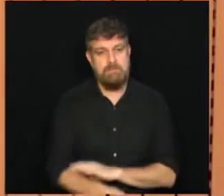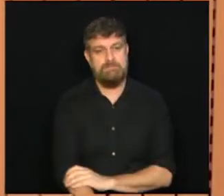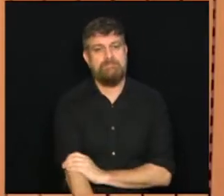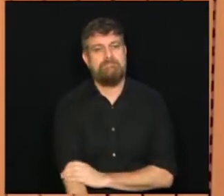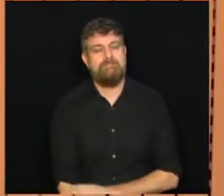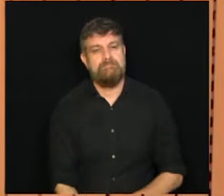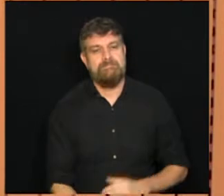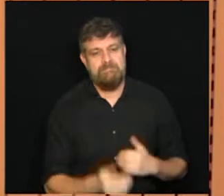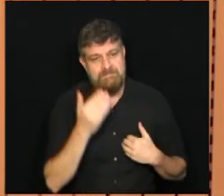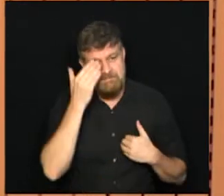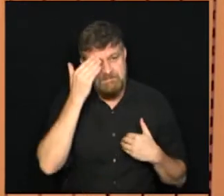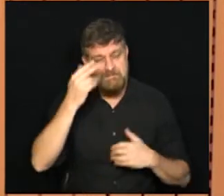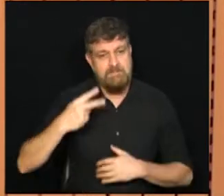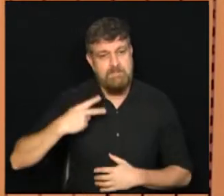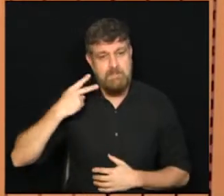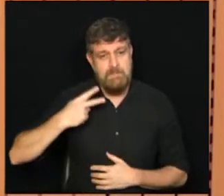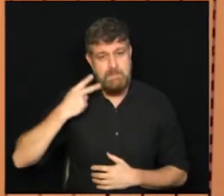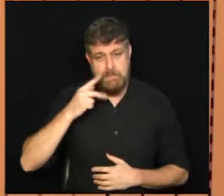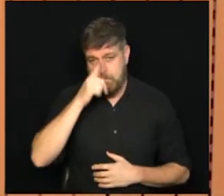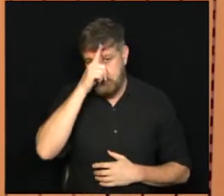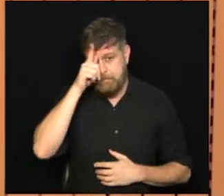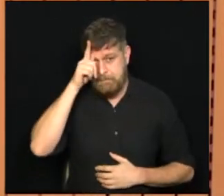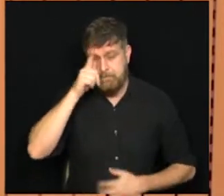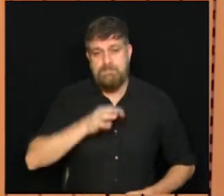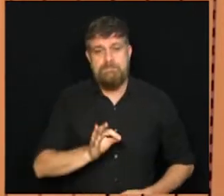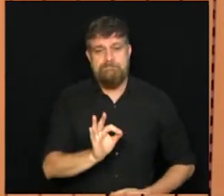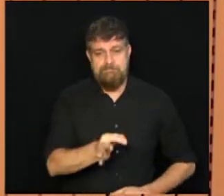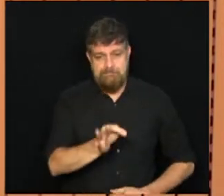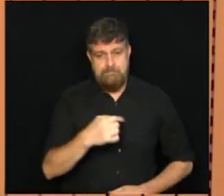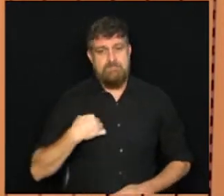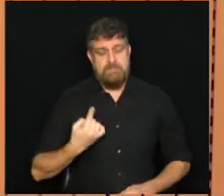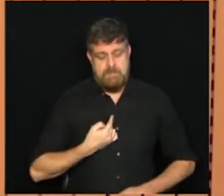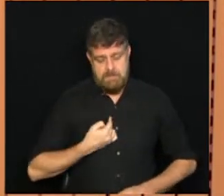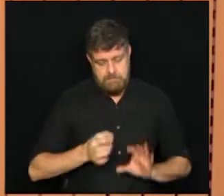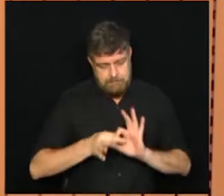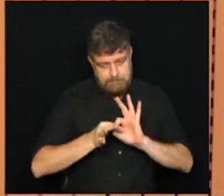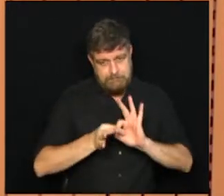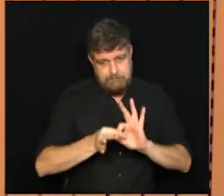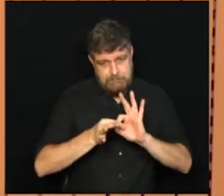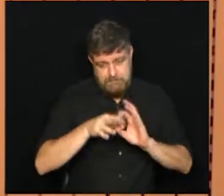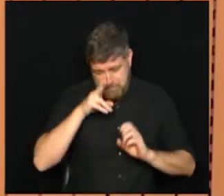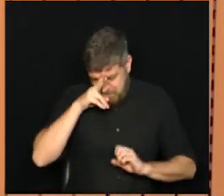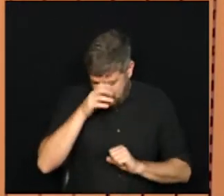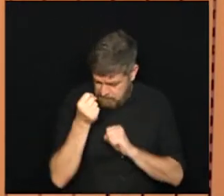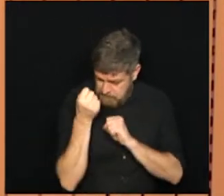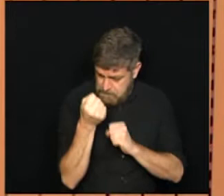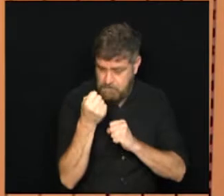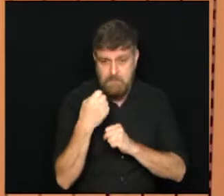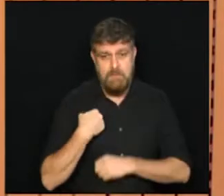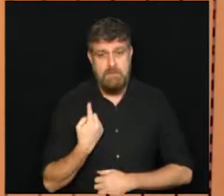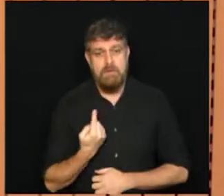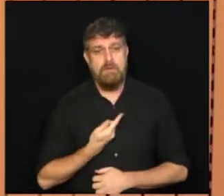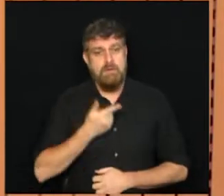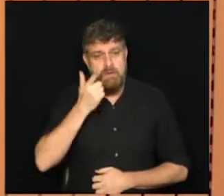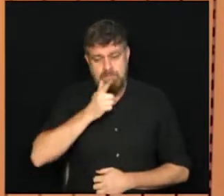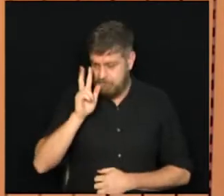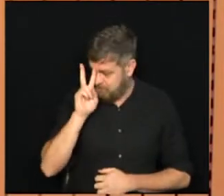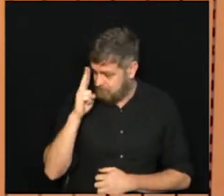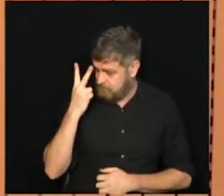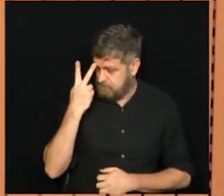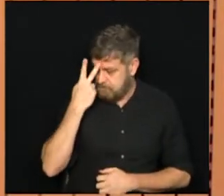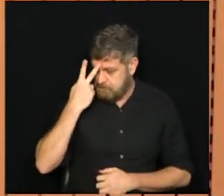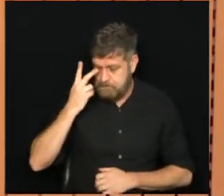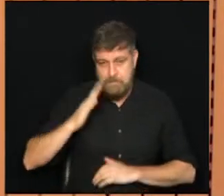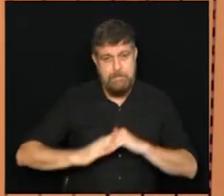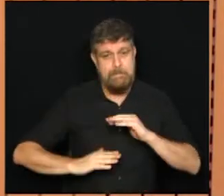Muitíssimo obrigada, vereador Gustavo Peta. É justamente isso, a gente precisa unir forças para que a gente consiga ter uma mudança de fato